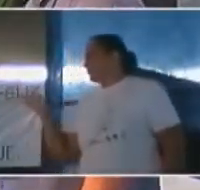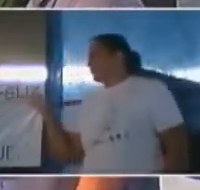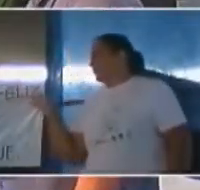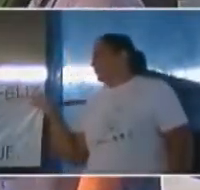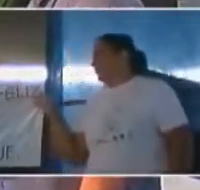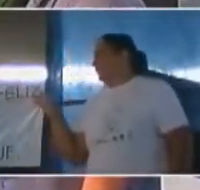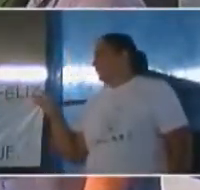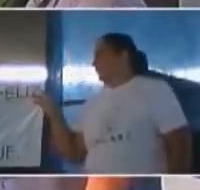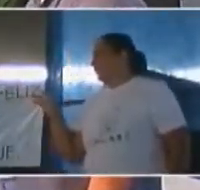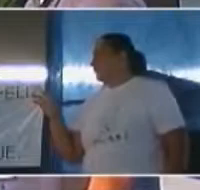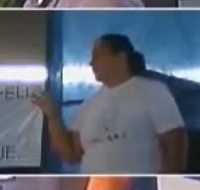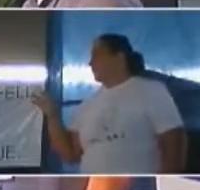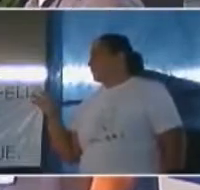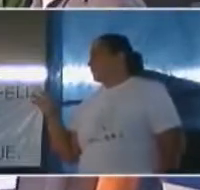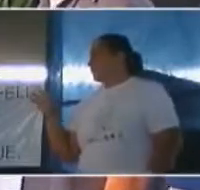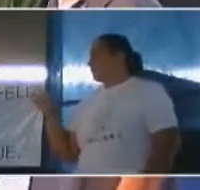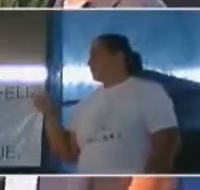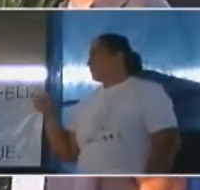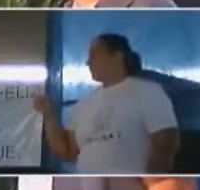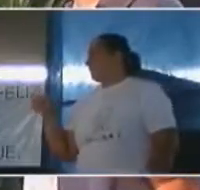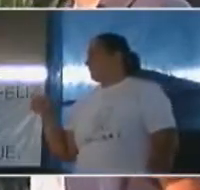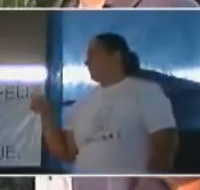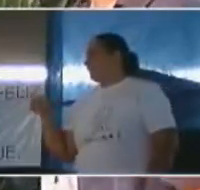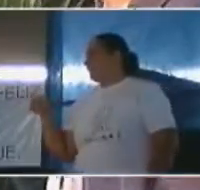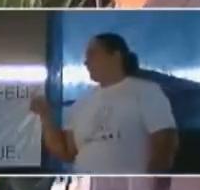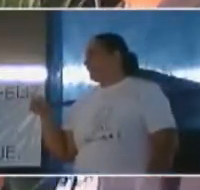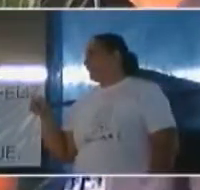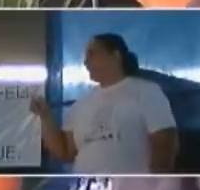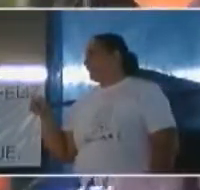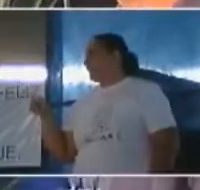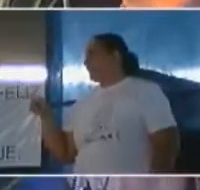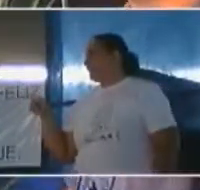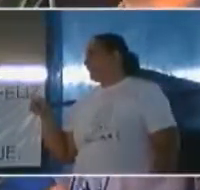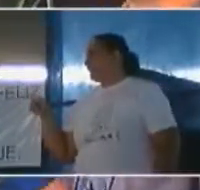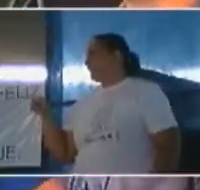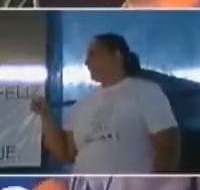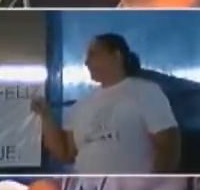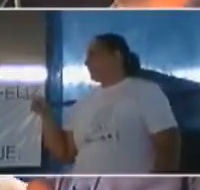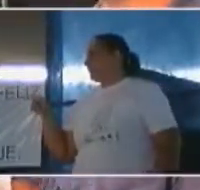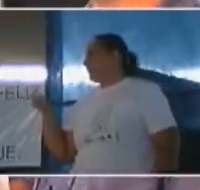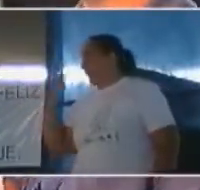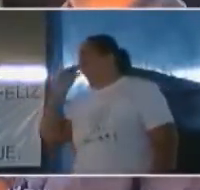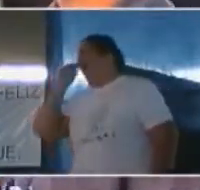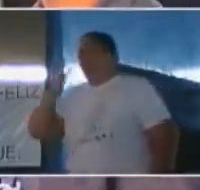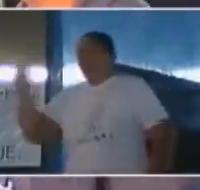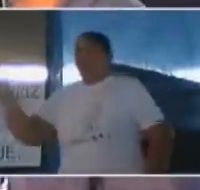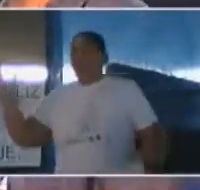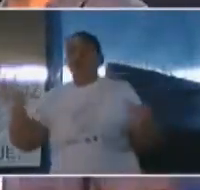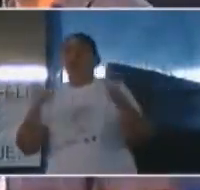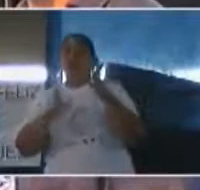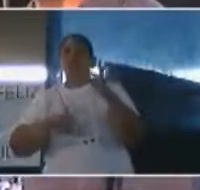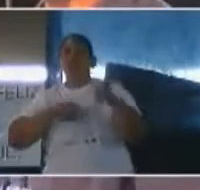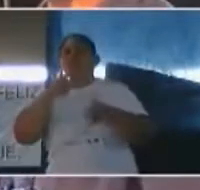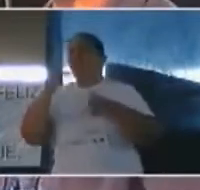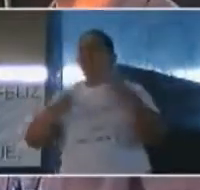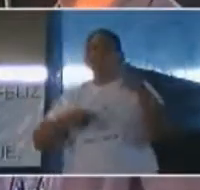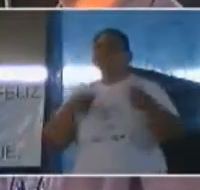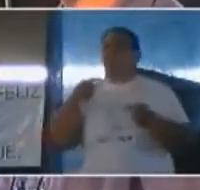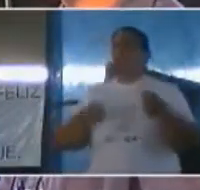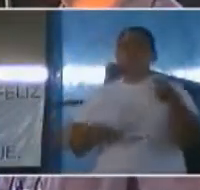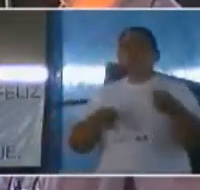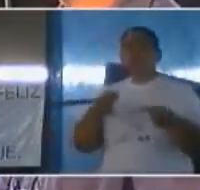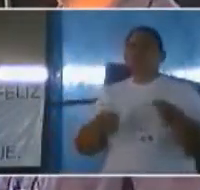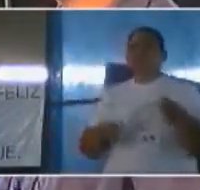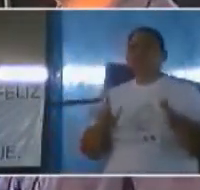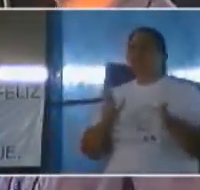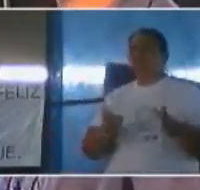pelo Vale do Taquari, então a gente veio com eles, né? Mas a gente discutindo, desde ontem para hoje também, as pautas